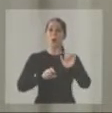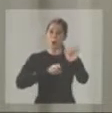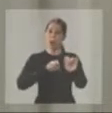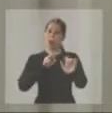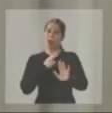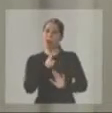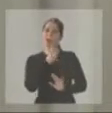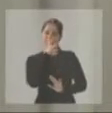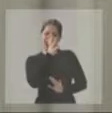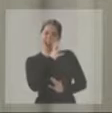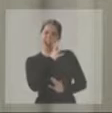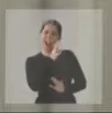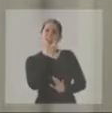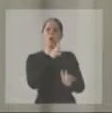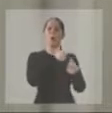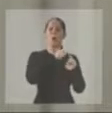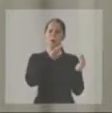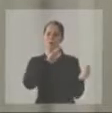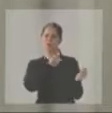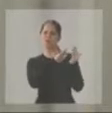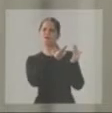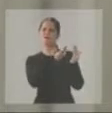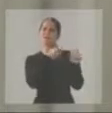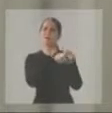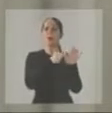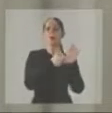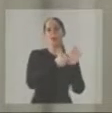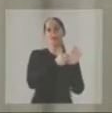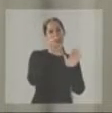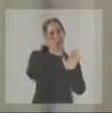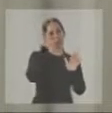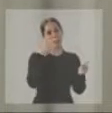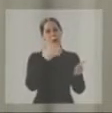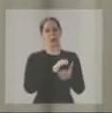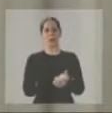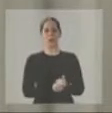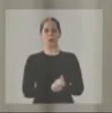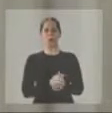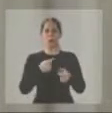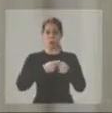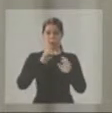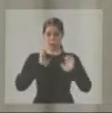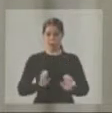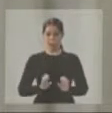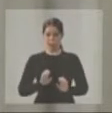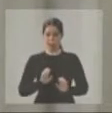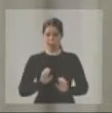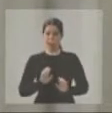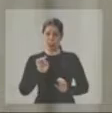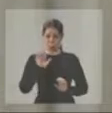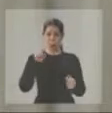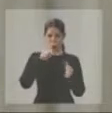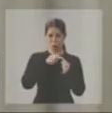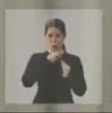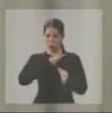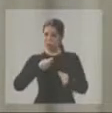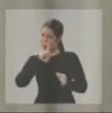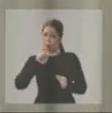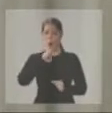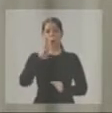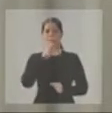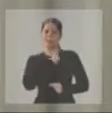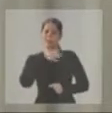resposta vai ser continuar atacando apenas os problemas e oferecendo soluções. Porque ética não é apenas para